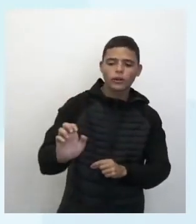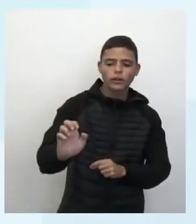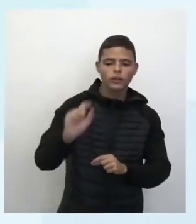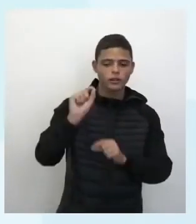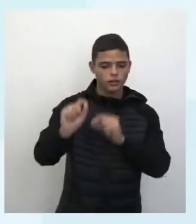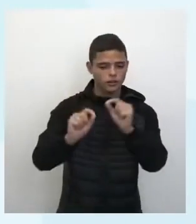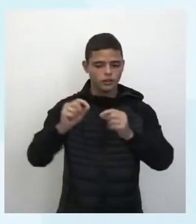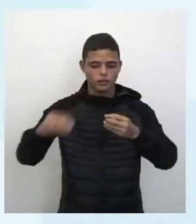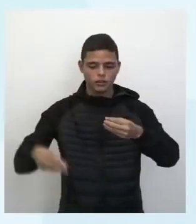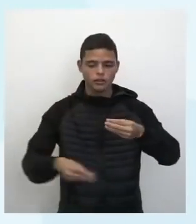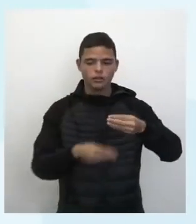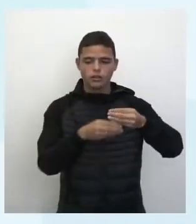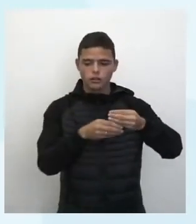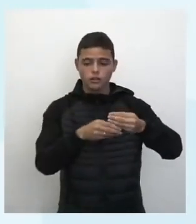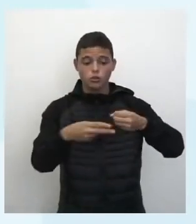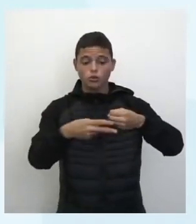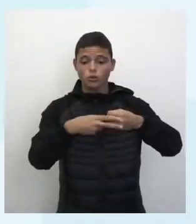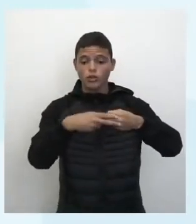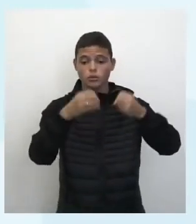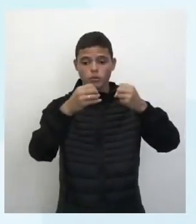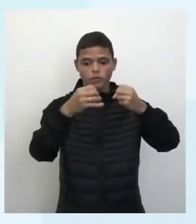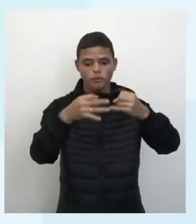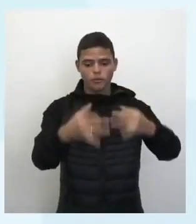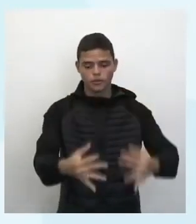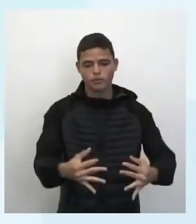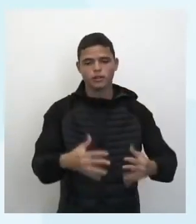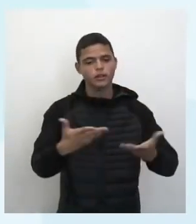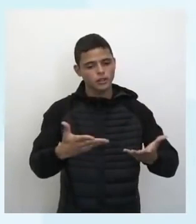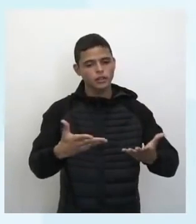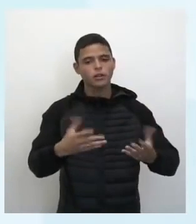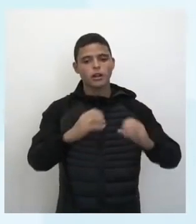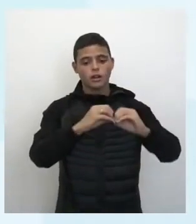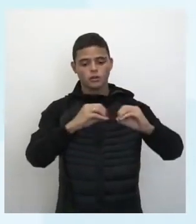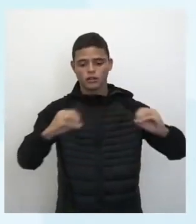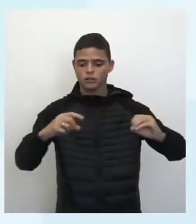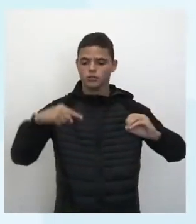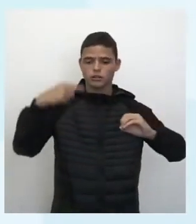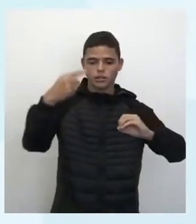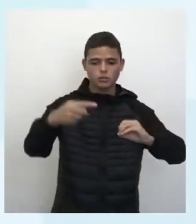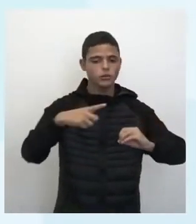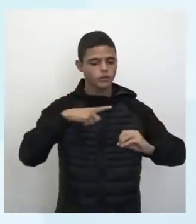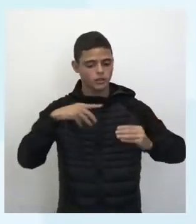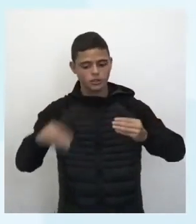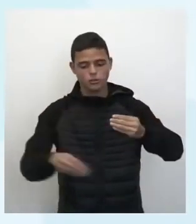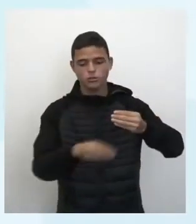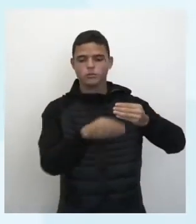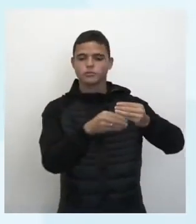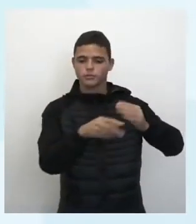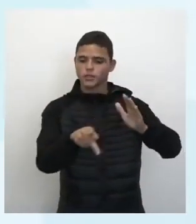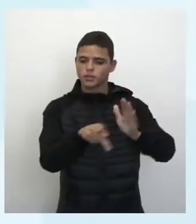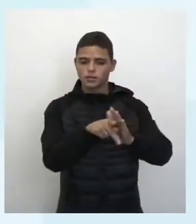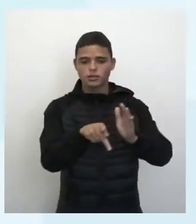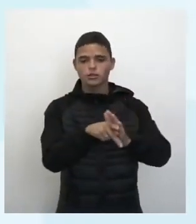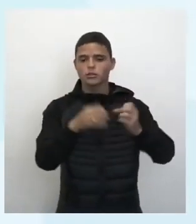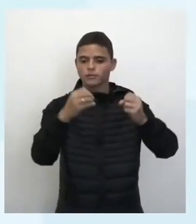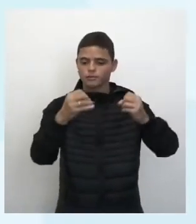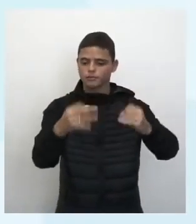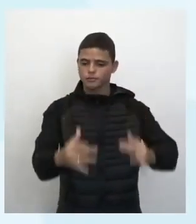verbo explicar. Então, por isso, a oração que vem depois, ela cumpre esse papel de complementar o verbo explicar e, então, ela